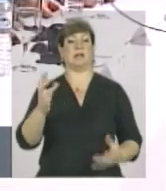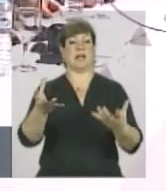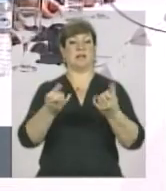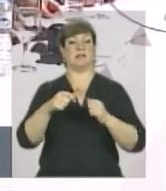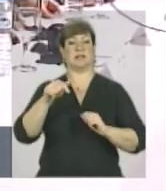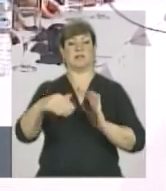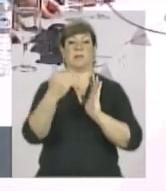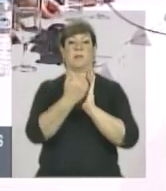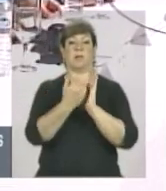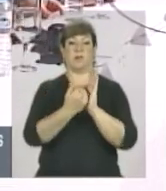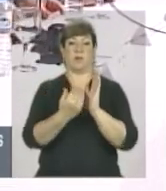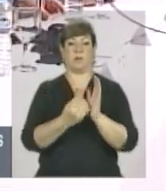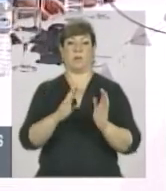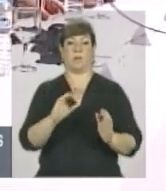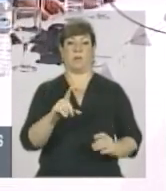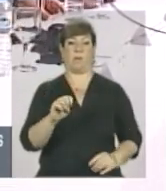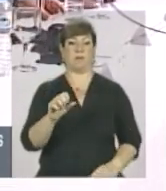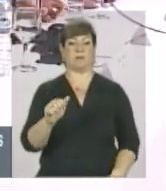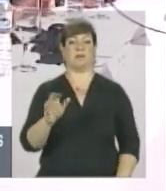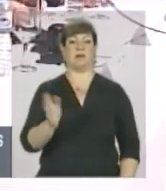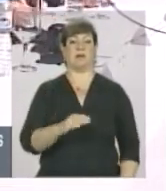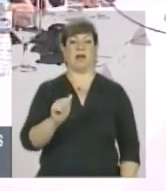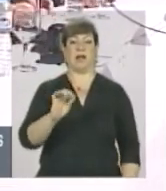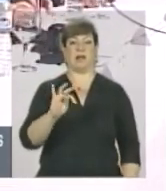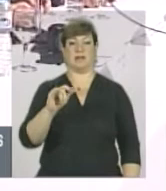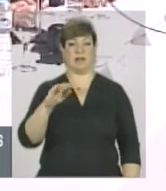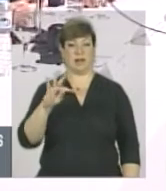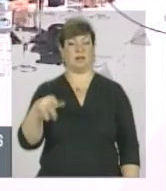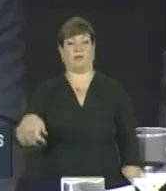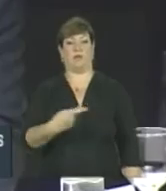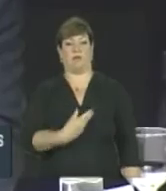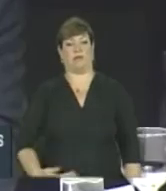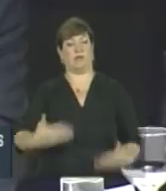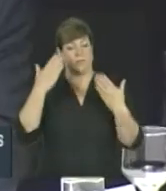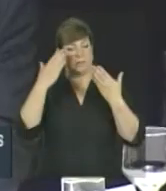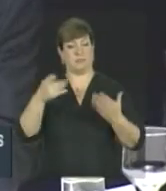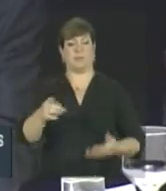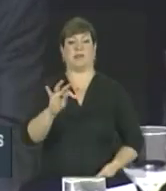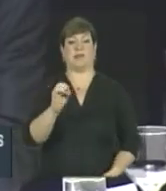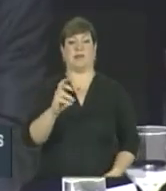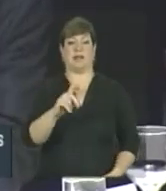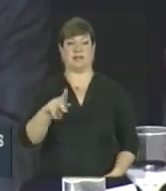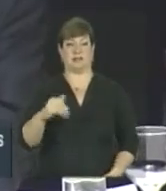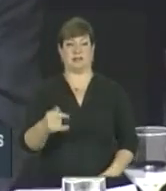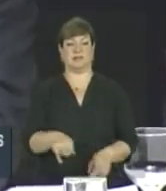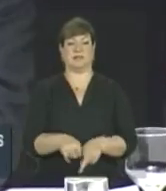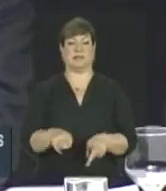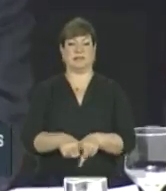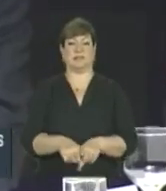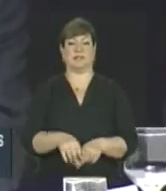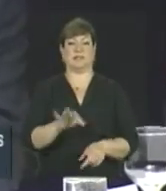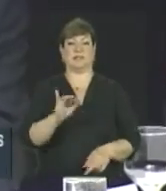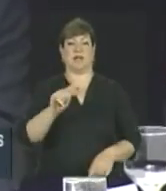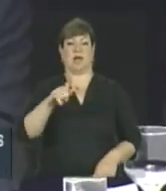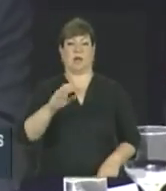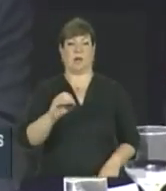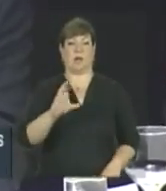com o programa Bolsa Atleta do Governo. Muito obrigado, Terezinha. Muito obrigado, Tiago